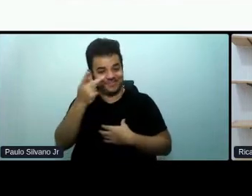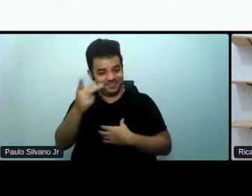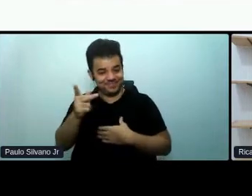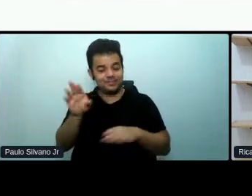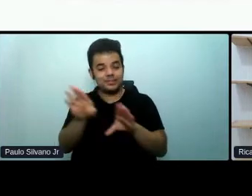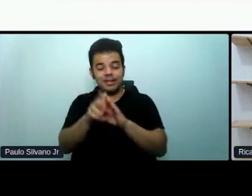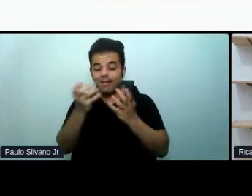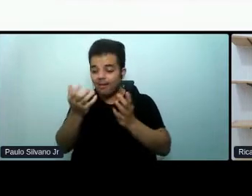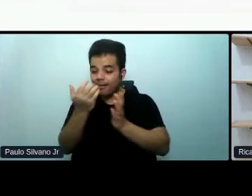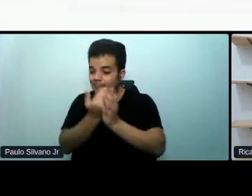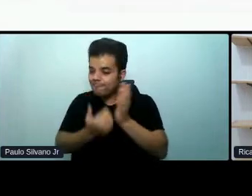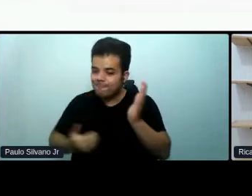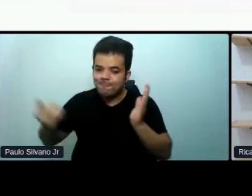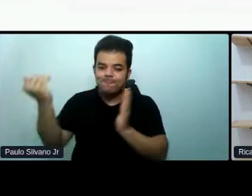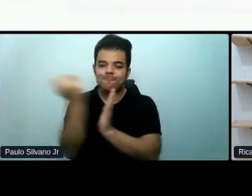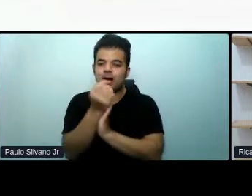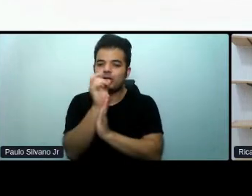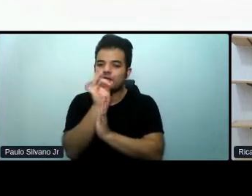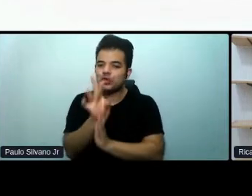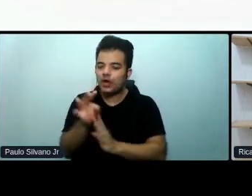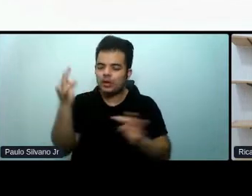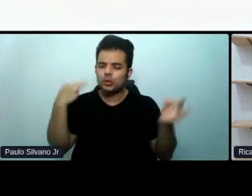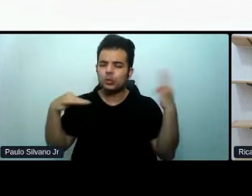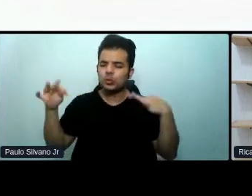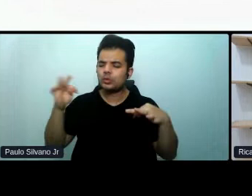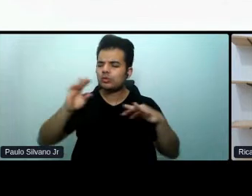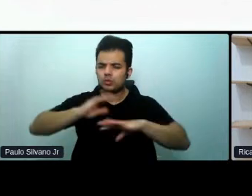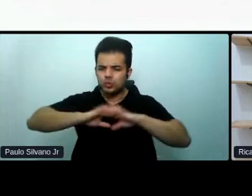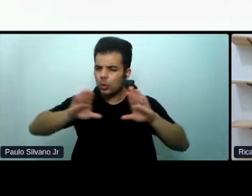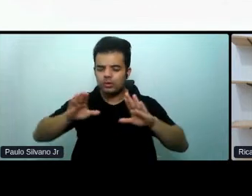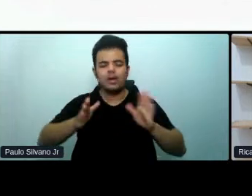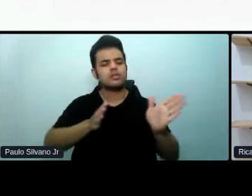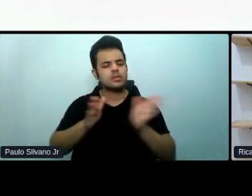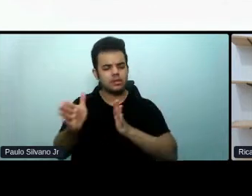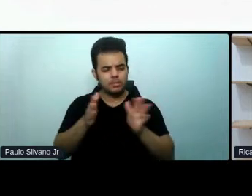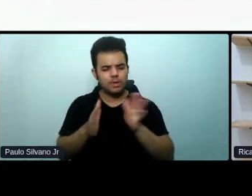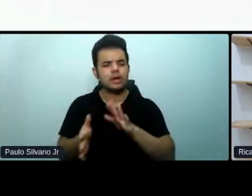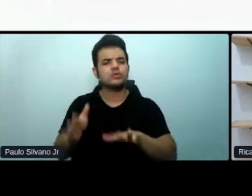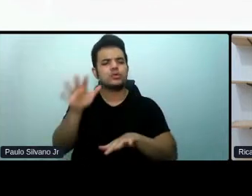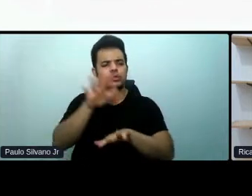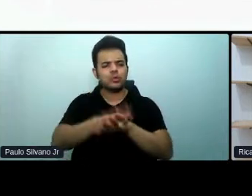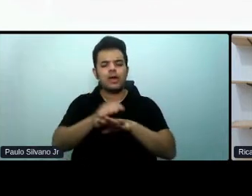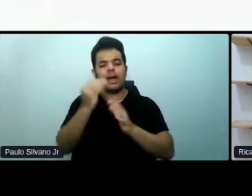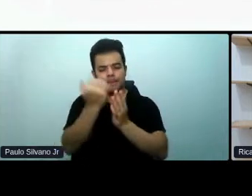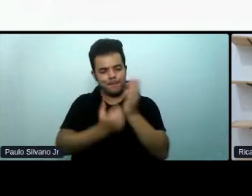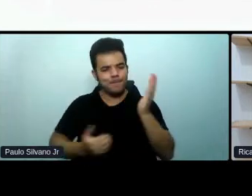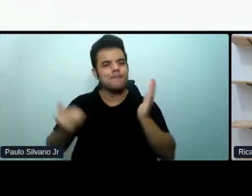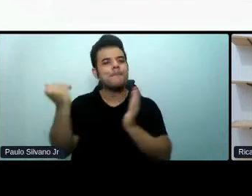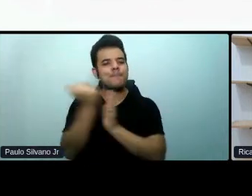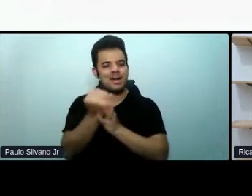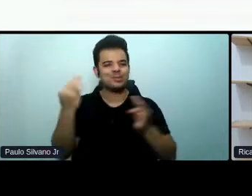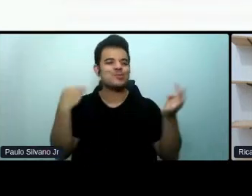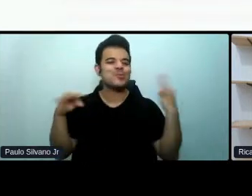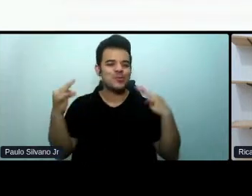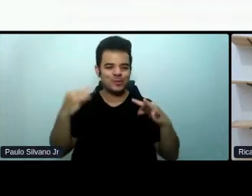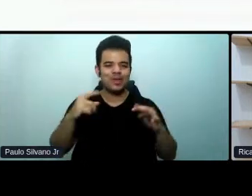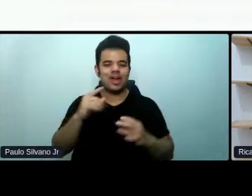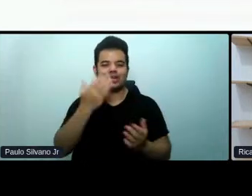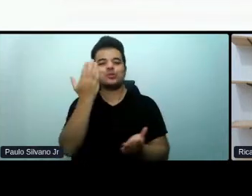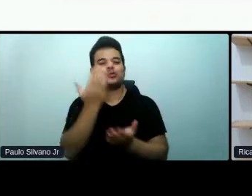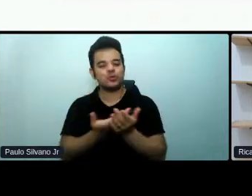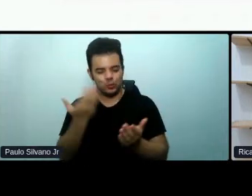ir além do turismo, porque acessibilidade, inclusão vai para além do turismo, né? Para as